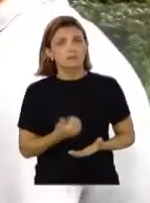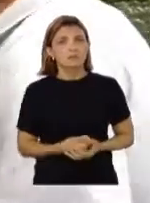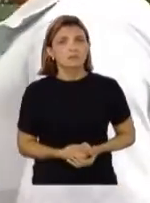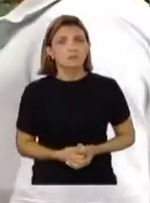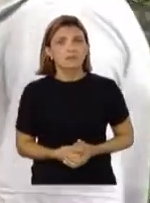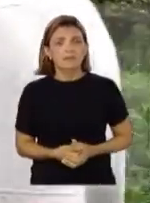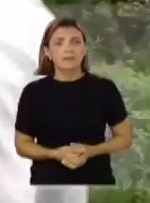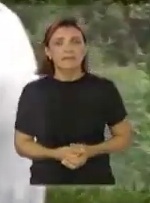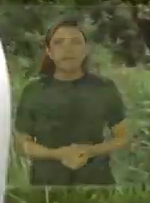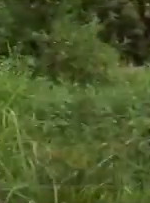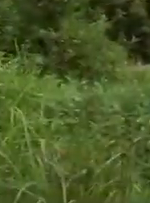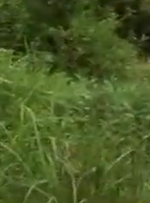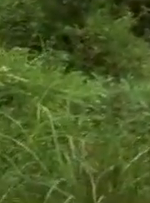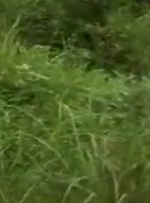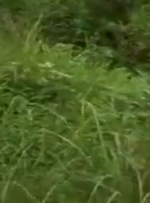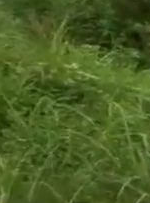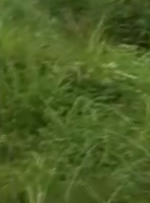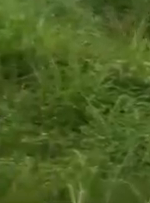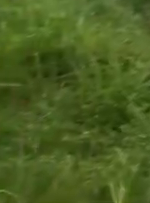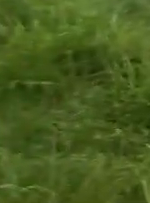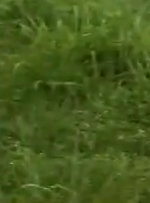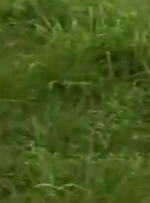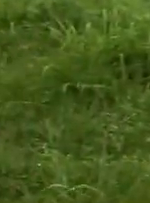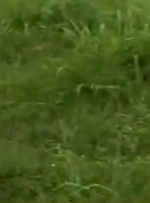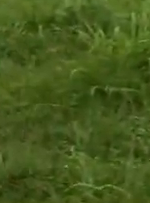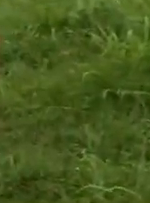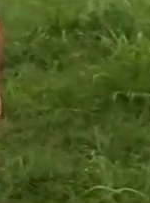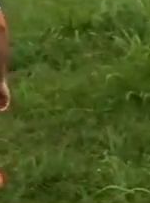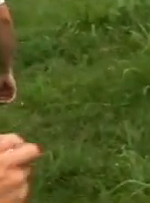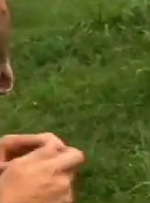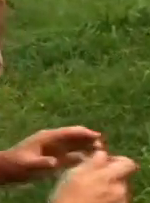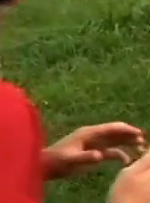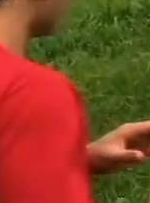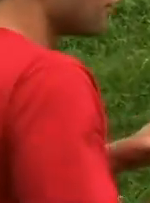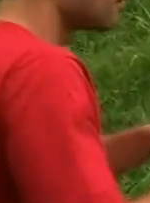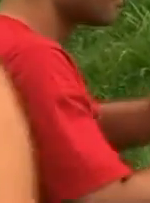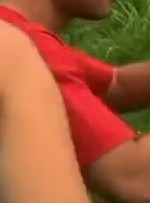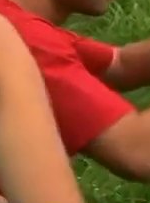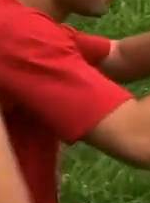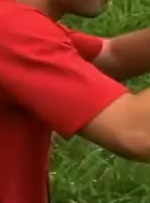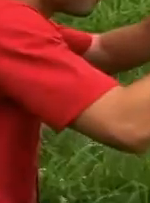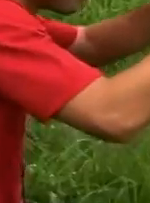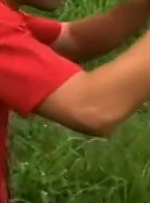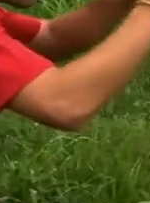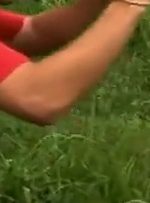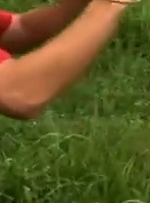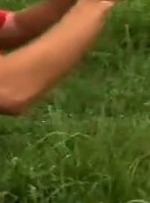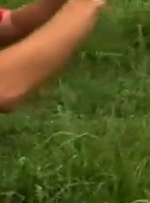a gente tem bastante coisa para fazer ainda Opa vamos lá ai são bonito